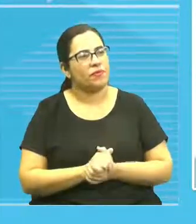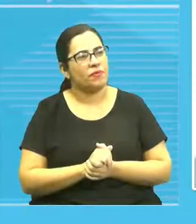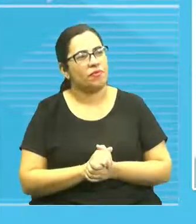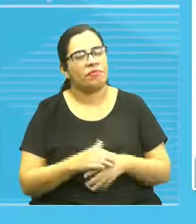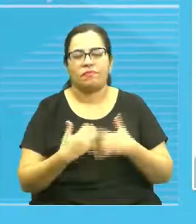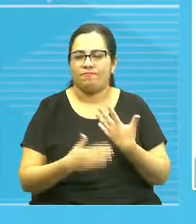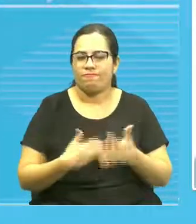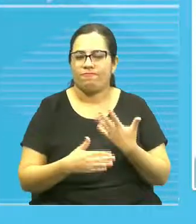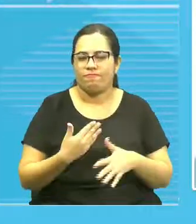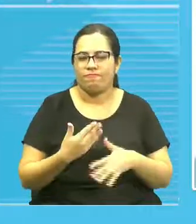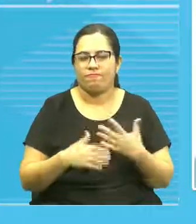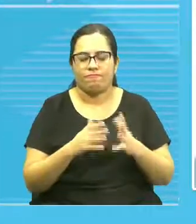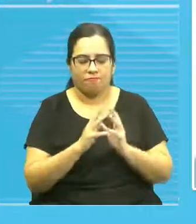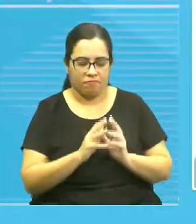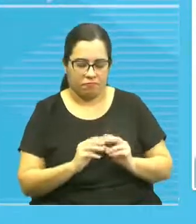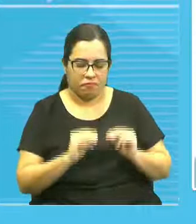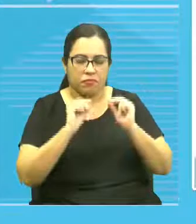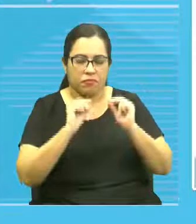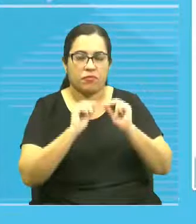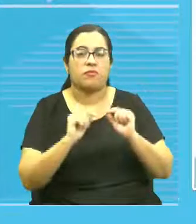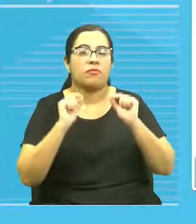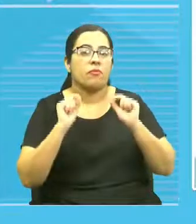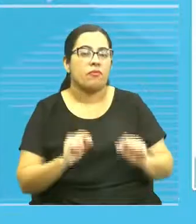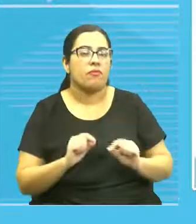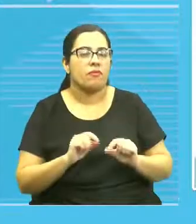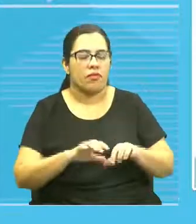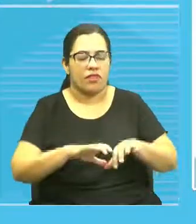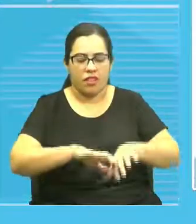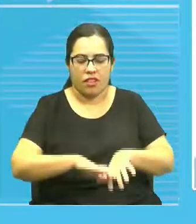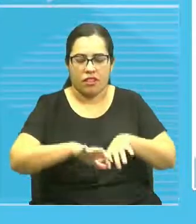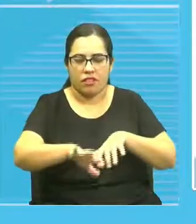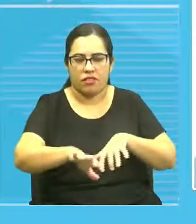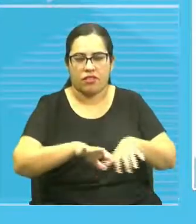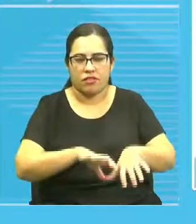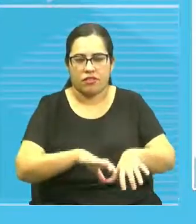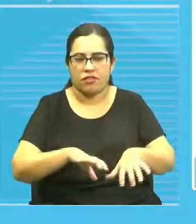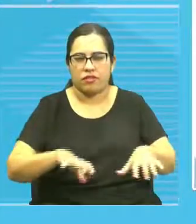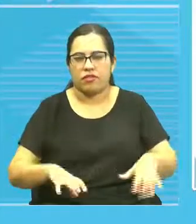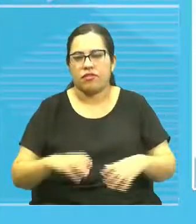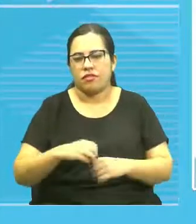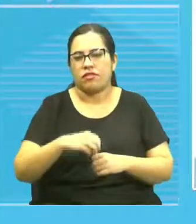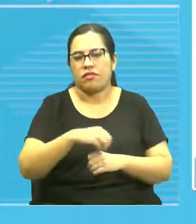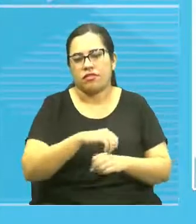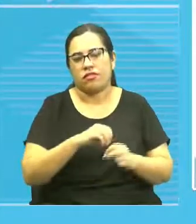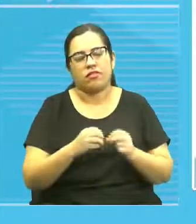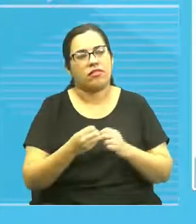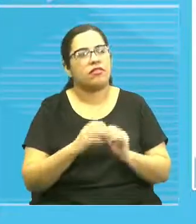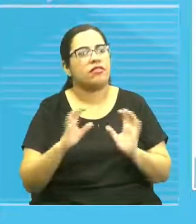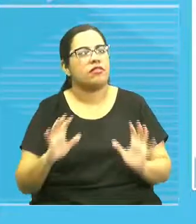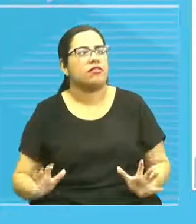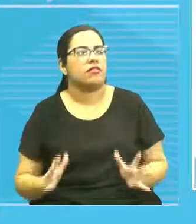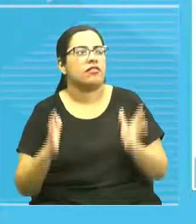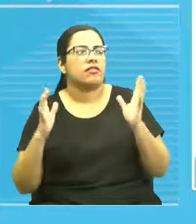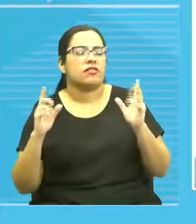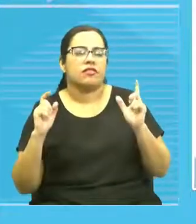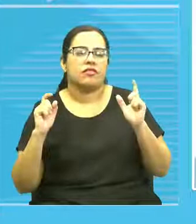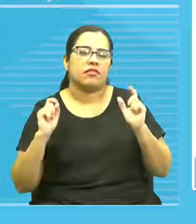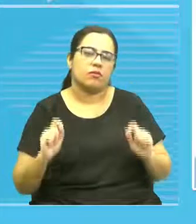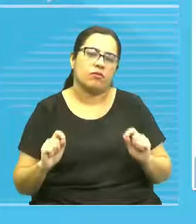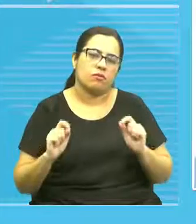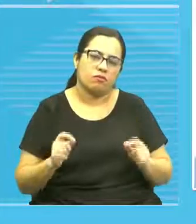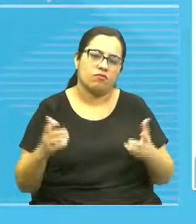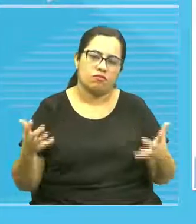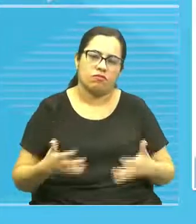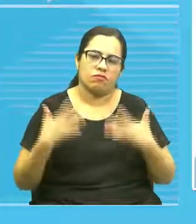E quando ele se dissolveu, que ele se separou das molequinhas dele, o que foi que aconteceu com o calor?